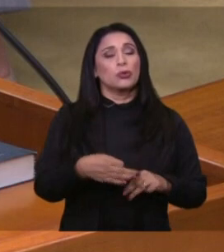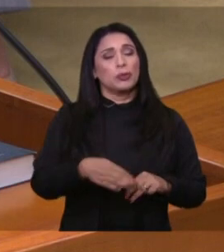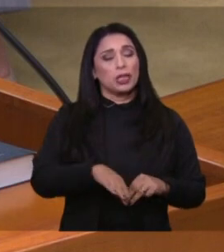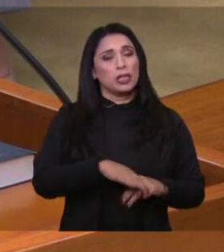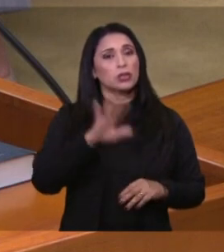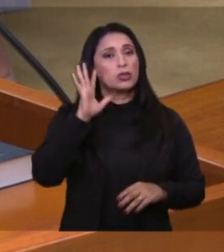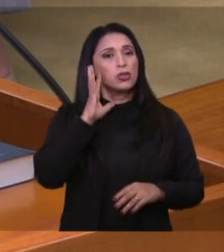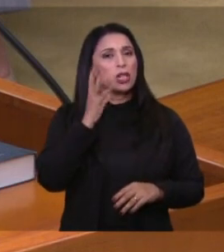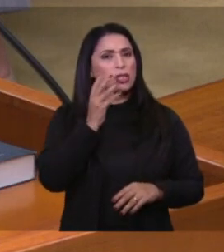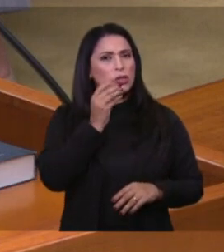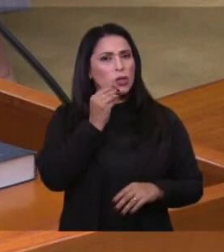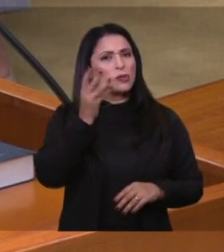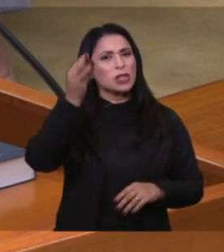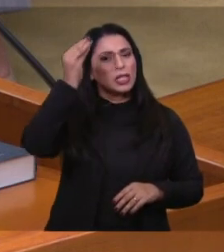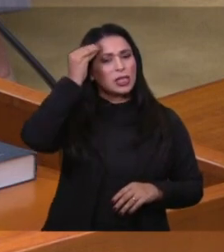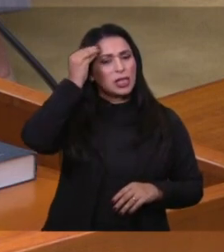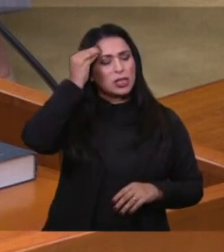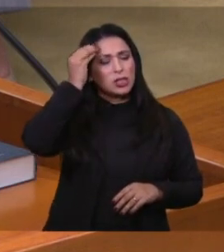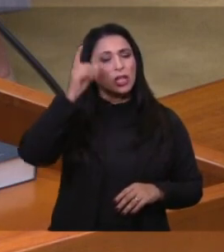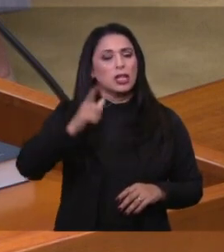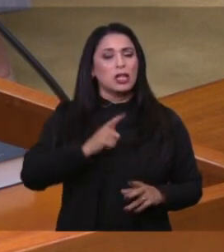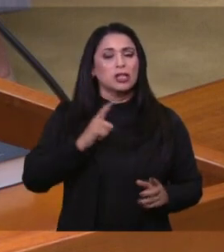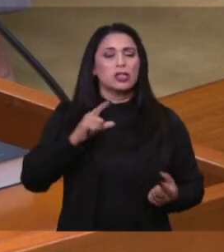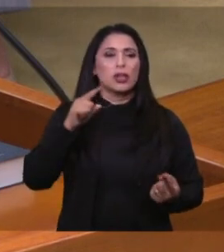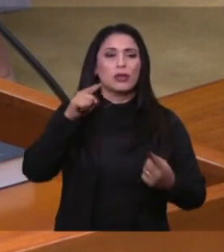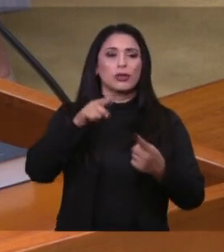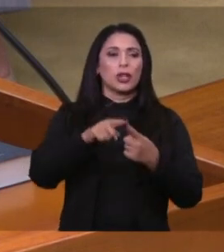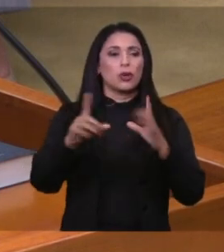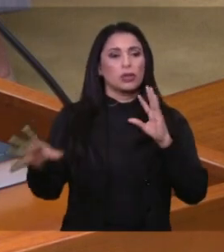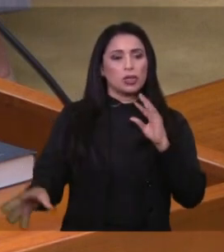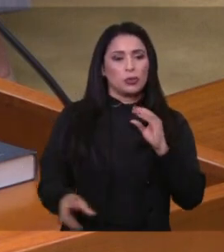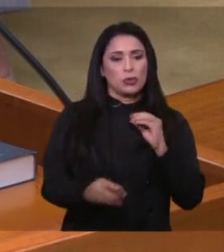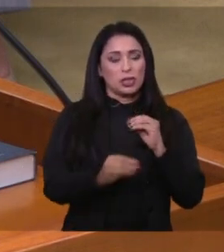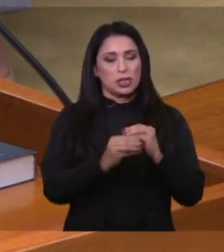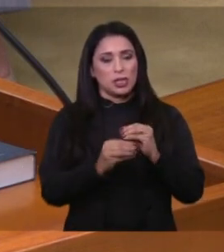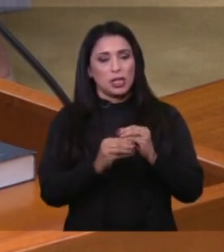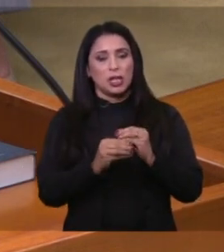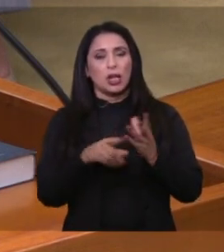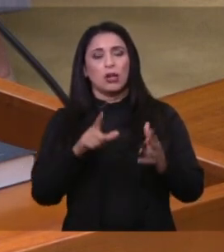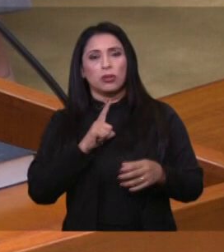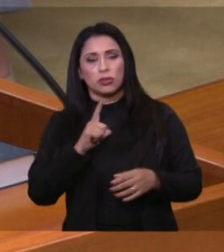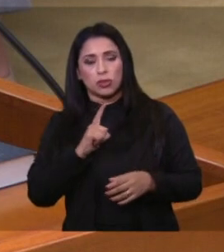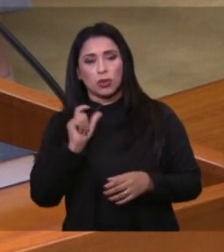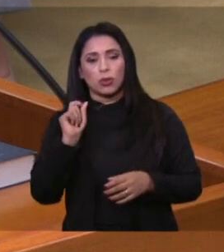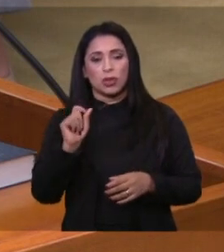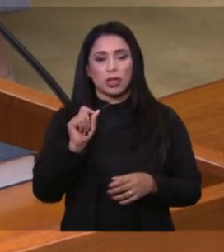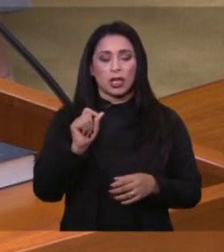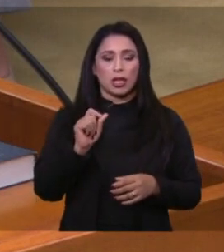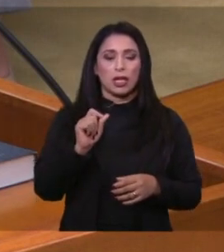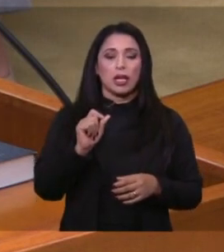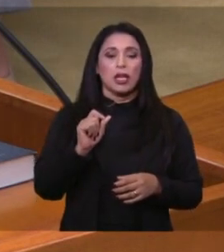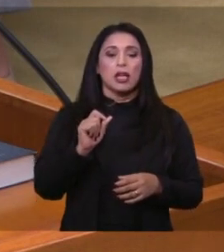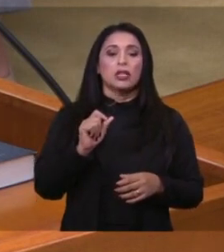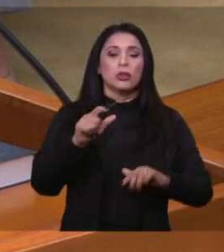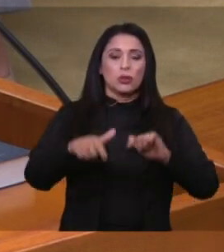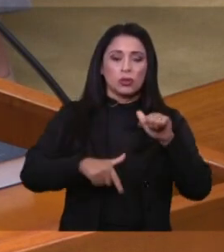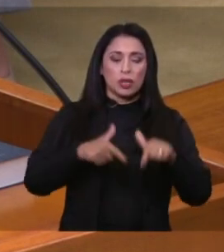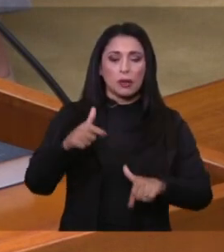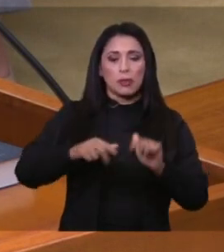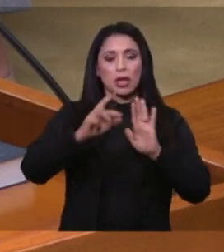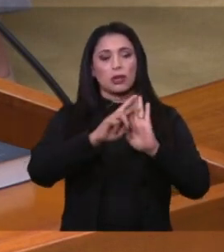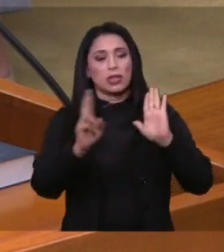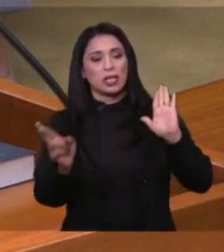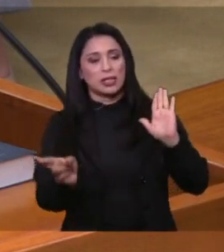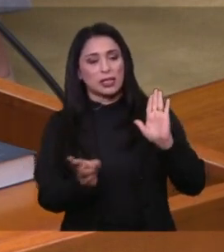ali havia definição de contribuintes, do fato gerador, da forma escritural e operacional das regras